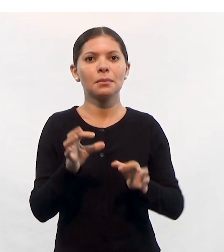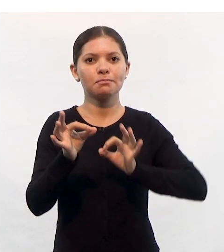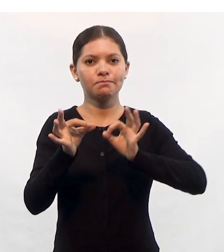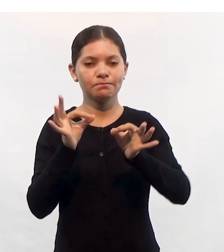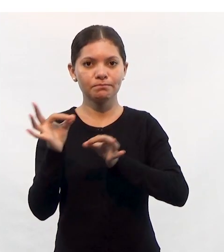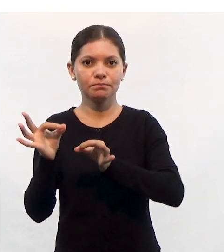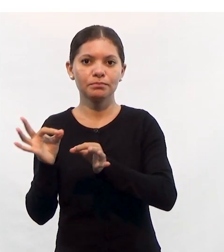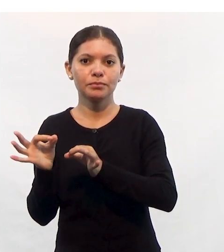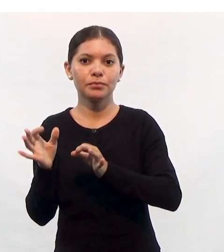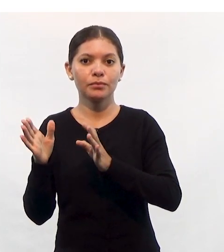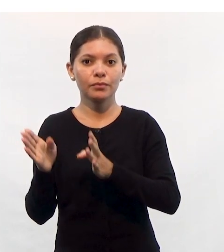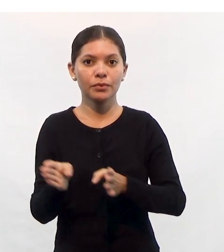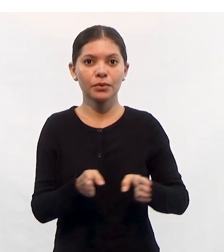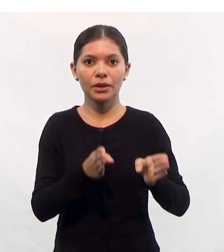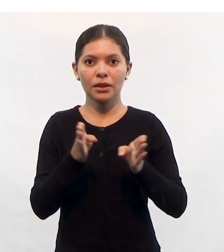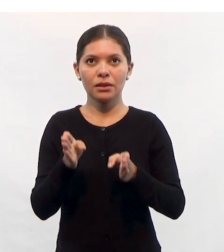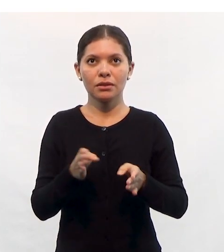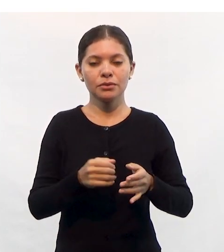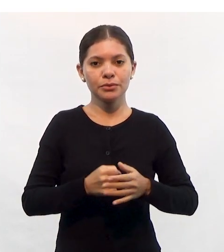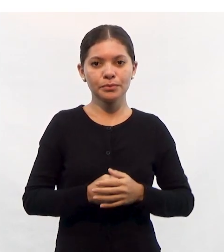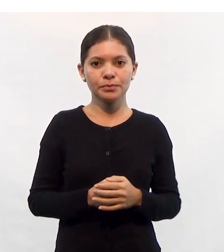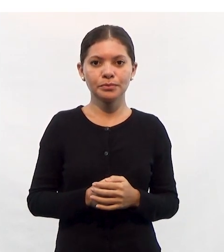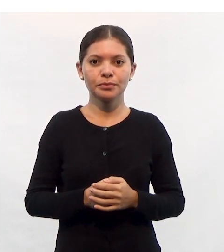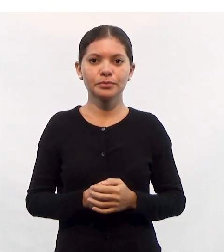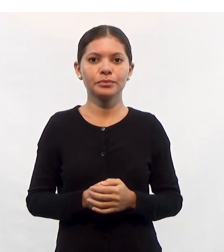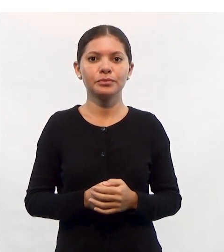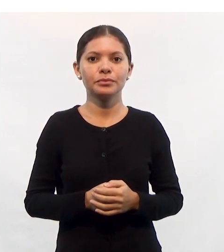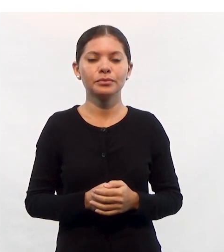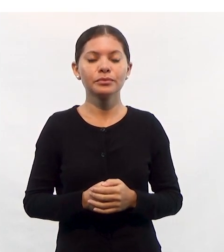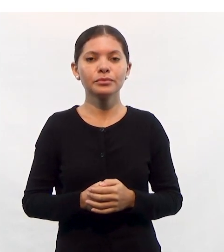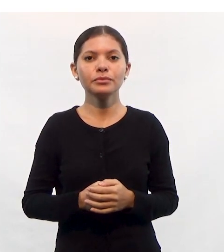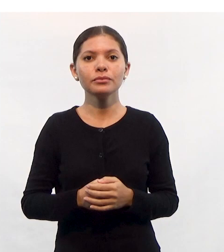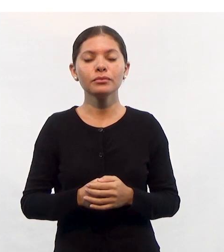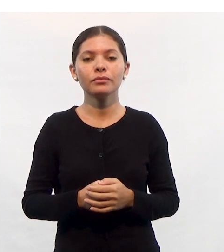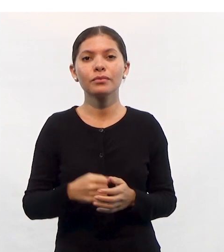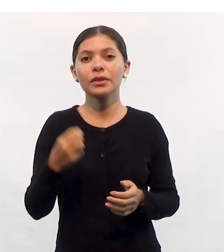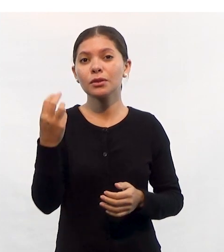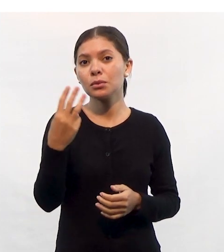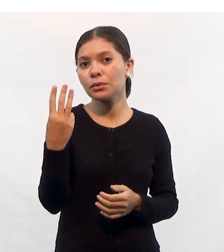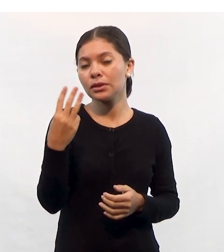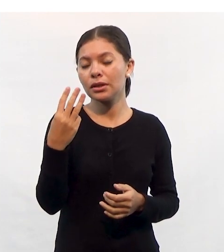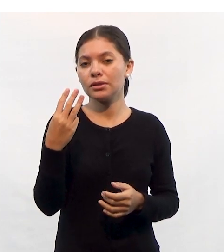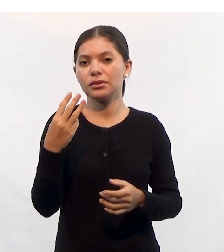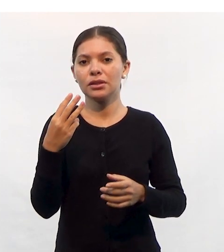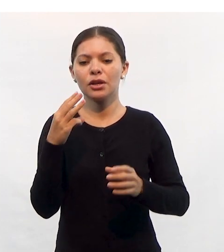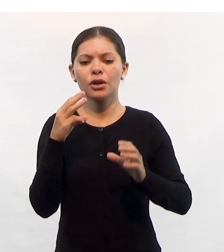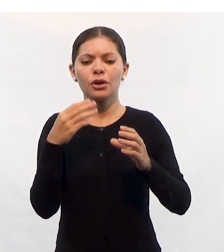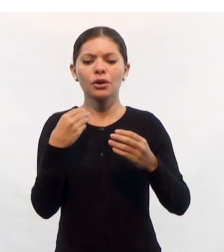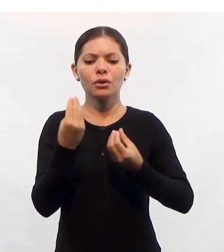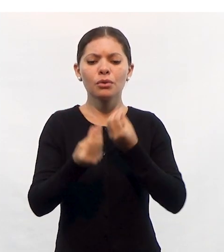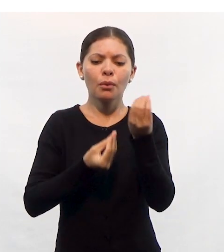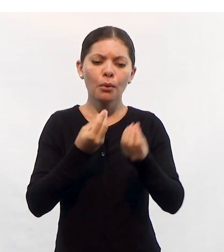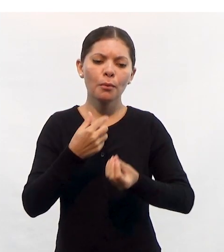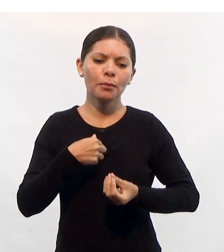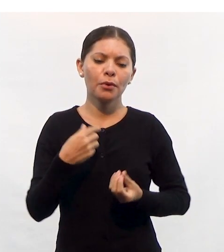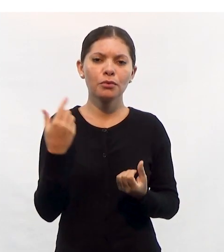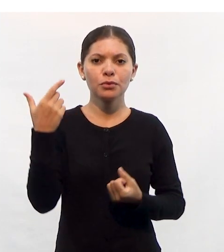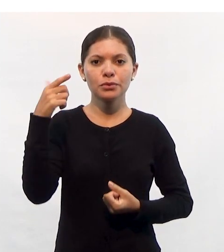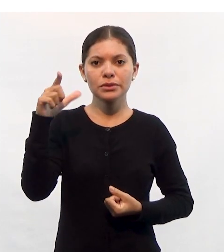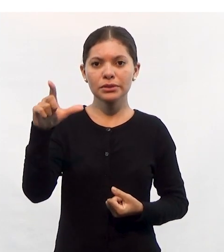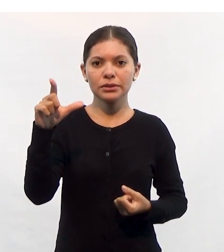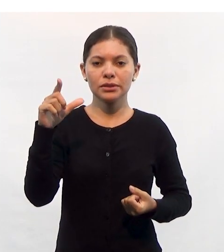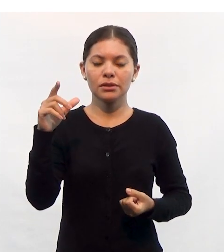eu vou fazer o meu planejamento de produção nesse planejamento eu vou definir exatamente como eu vou fazer para conseguir os insumos